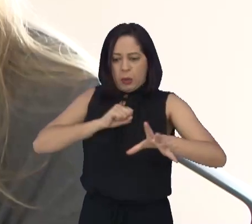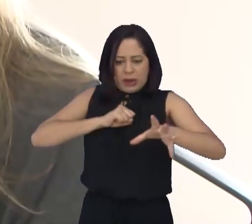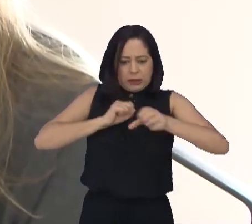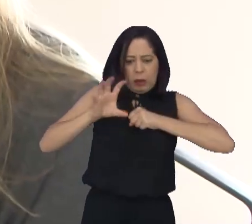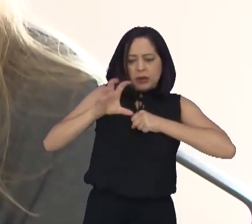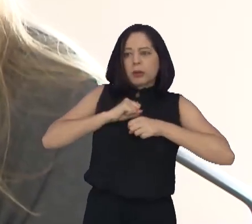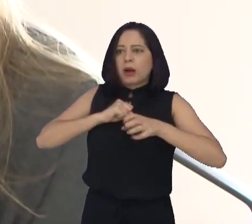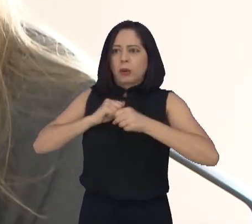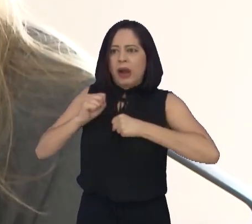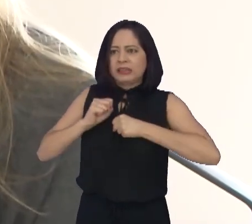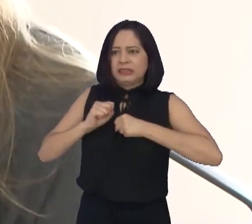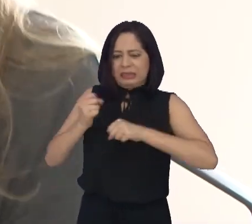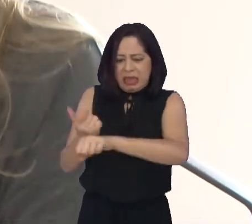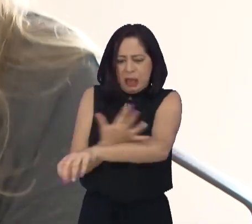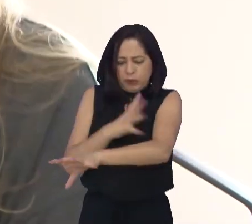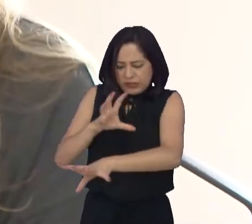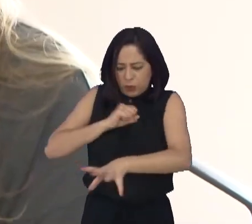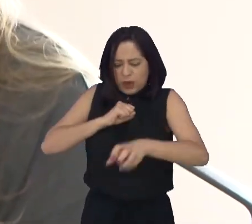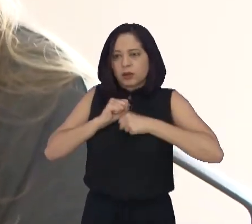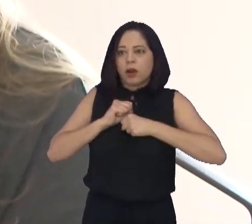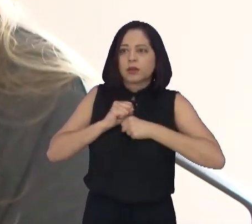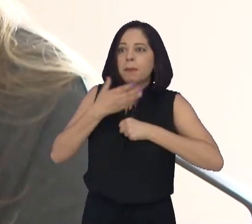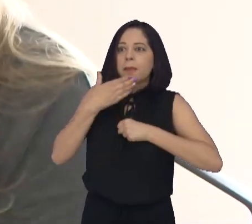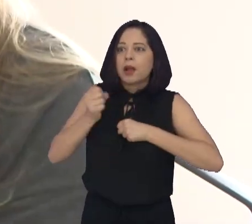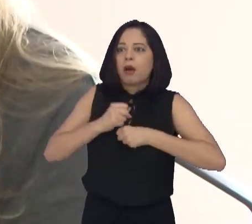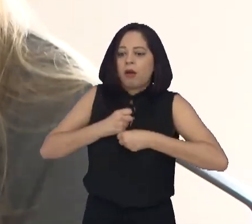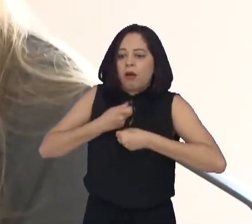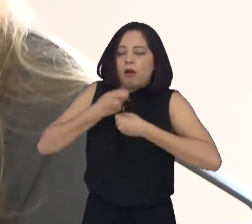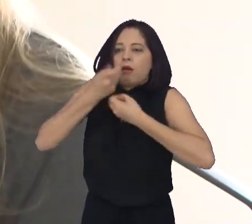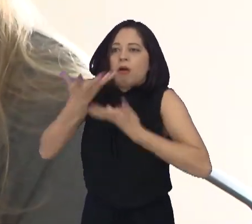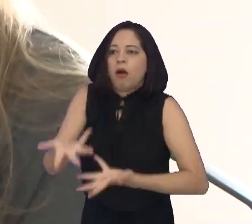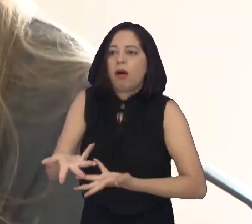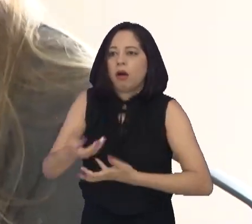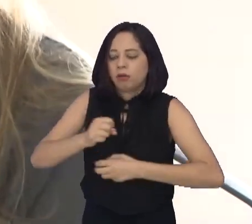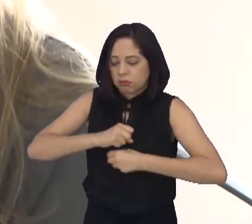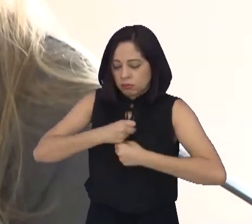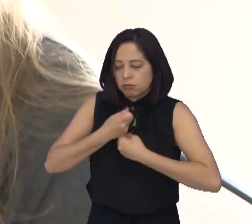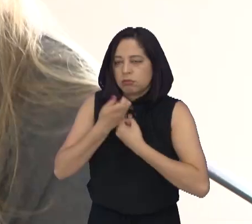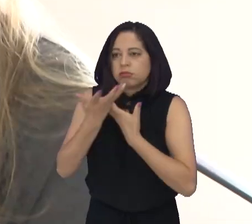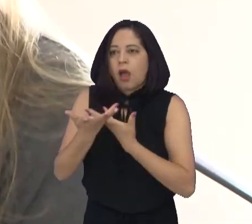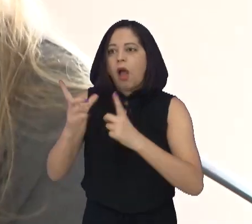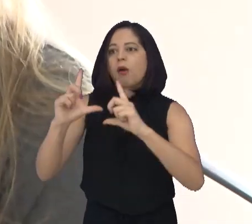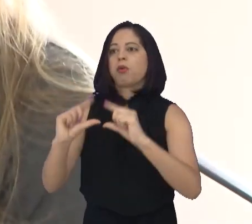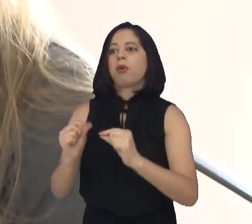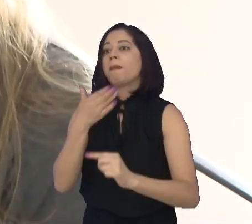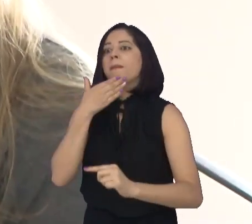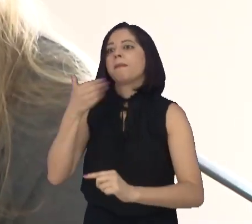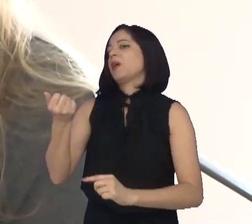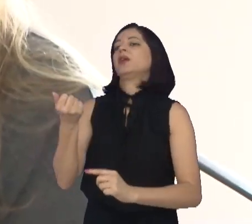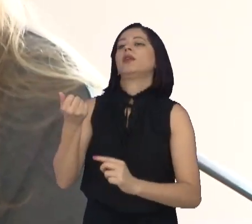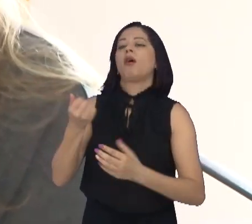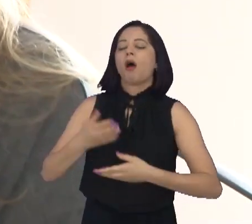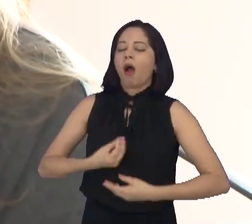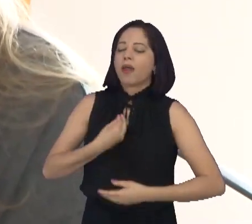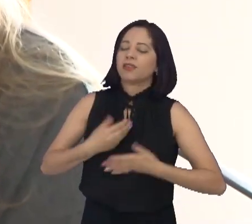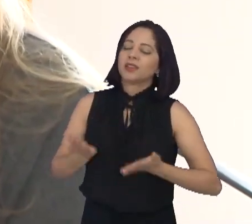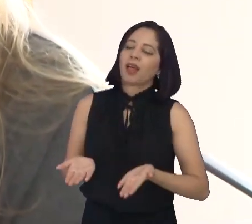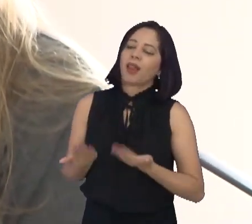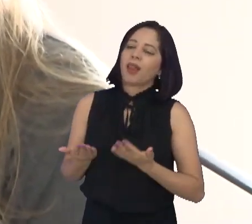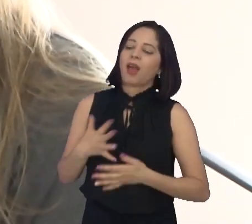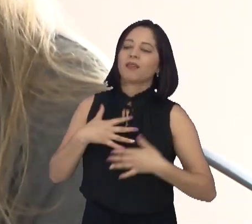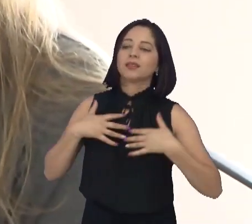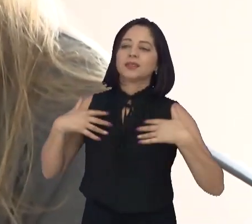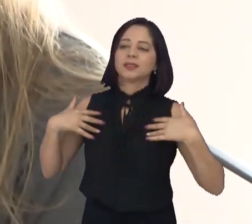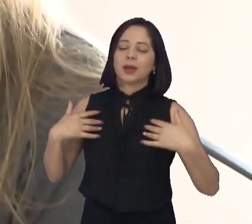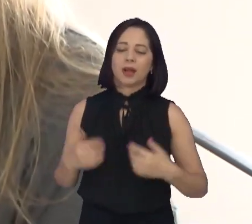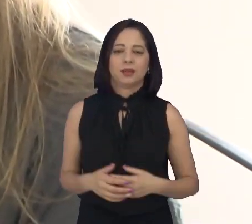tantos do consumismo mesmo, você vai chegando um pouco mais na sua essência com mais tranquilidade.